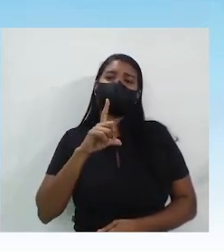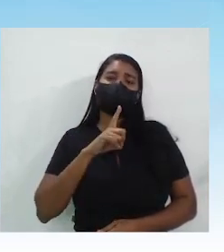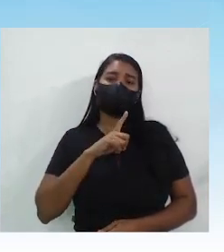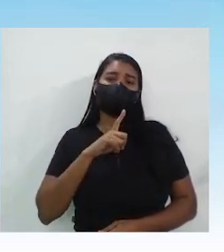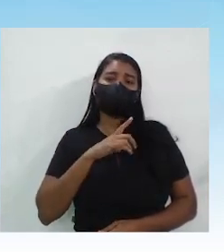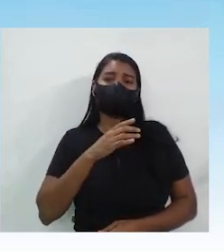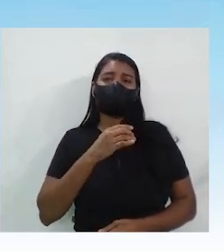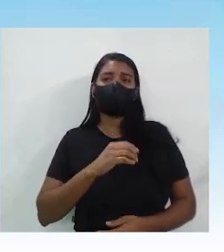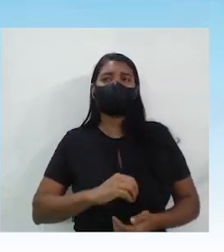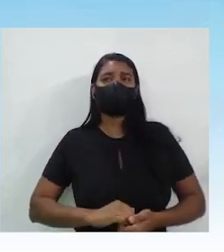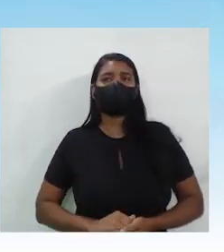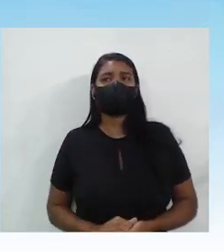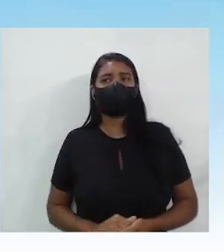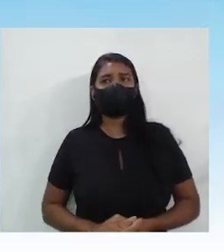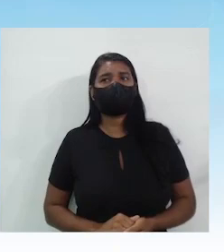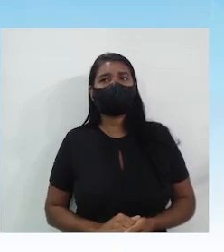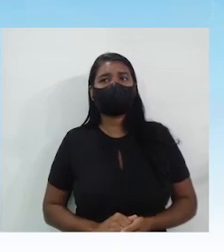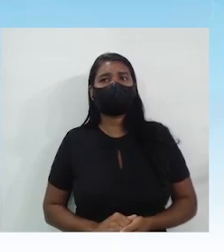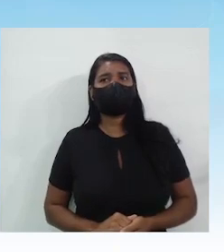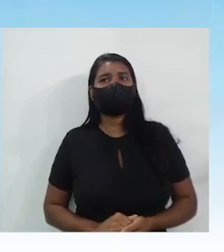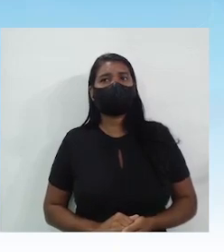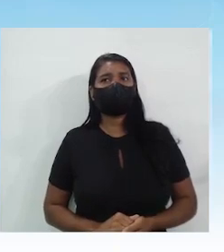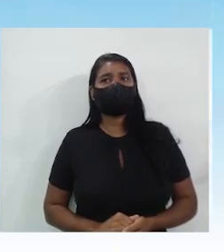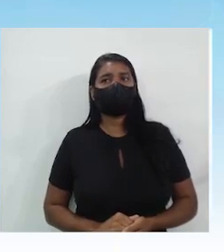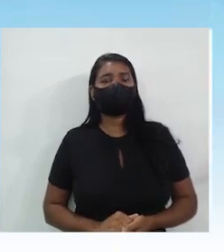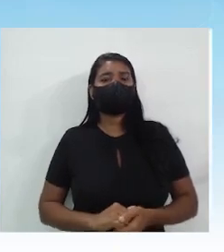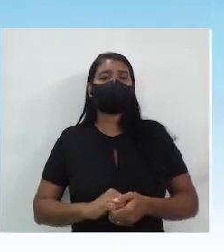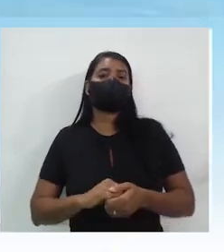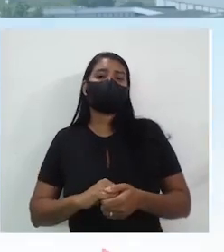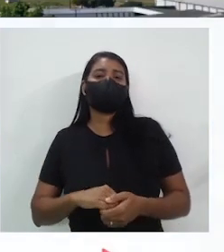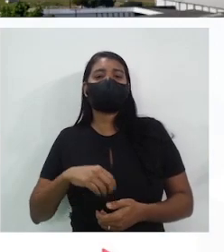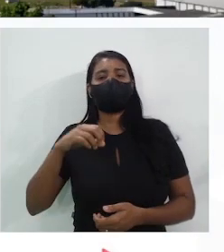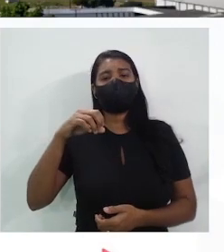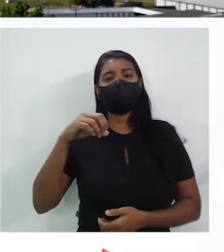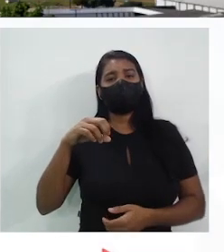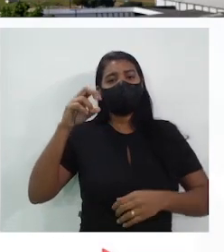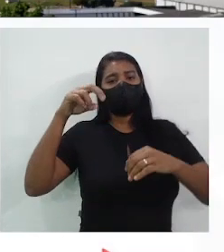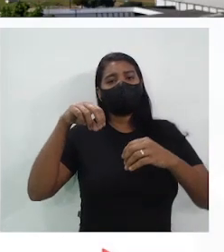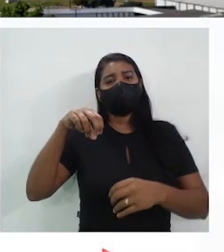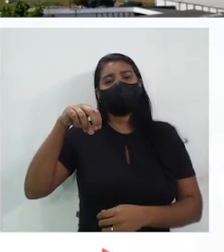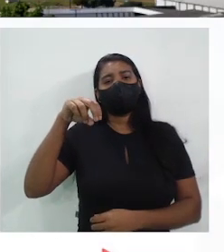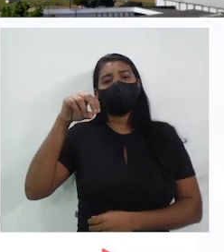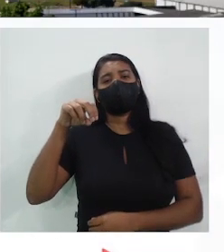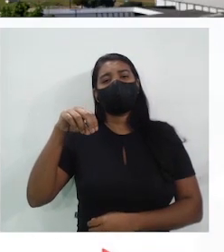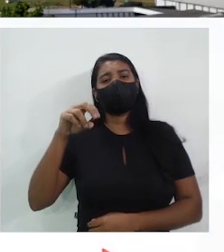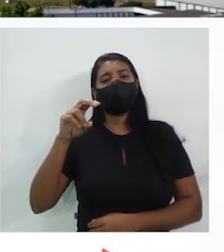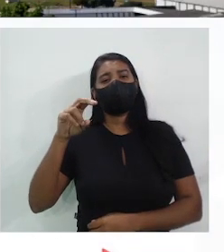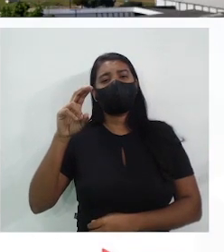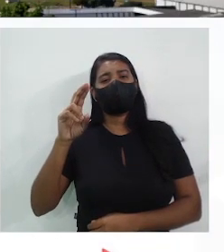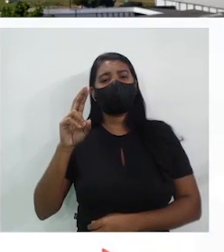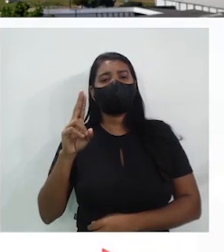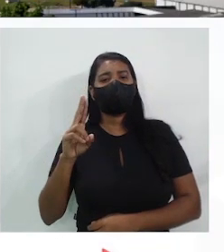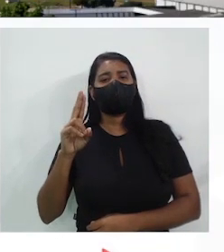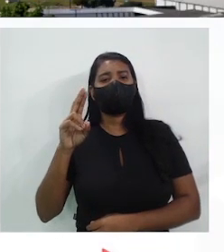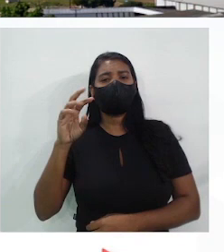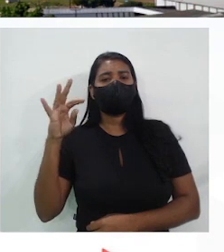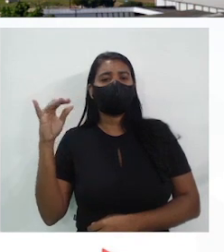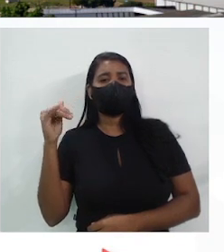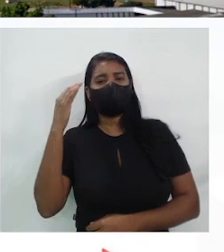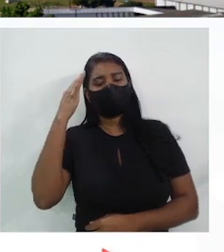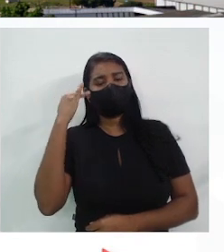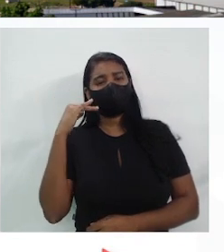nós temos, no caso, o exemplo que temos da usina nuclear em Chernobyl e também a